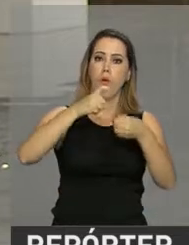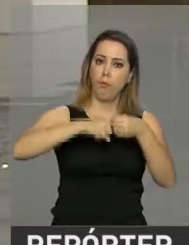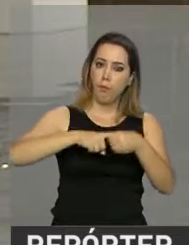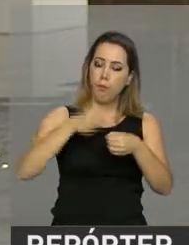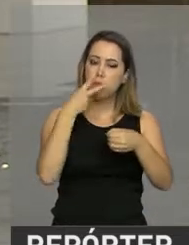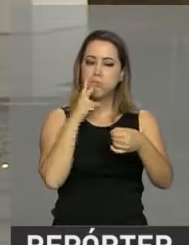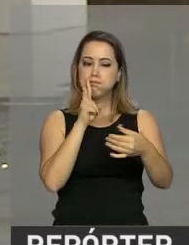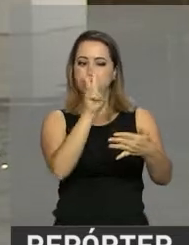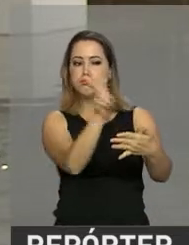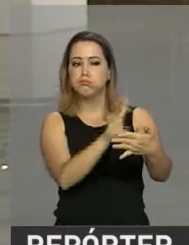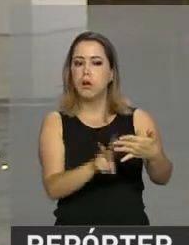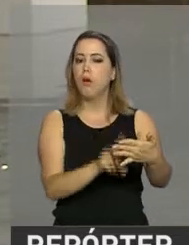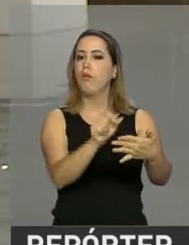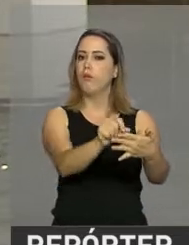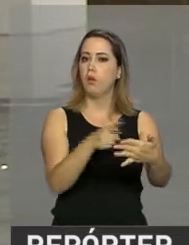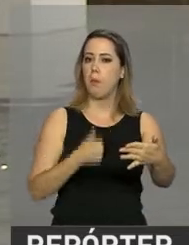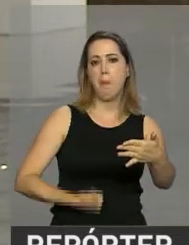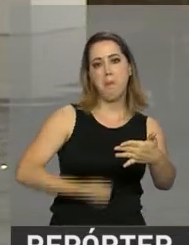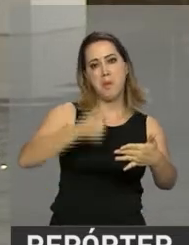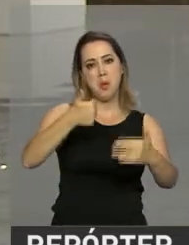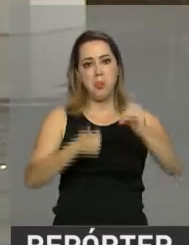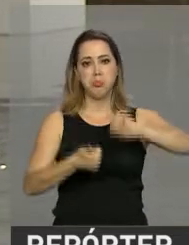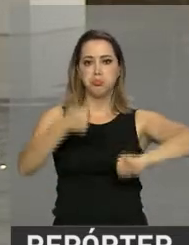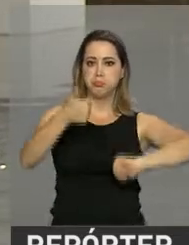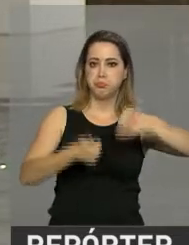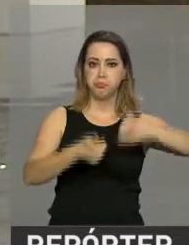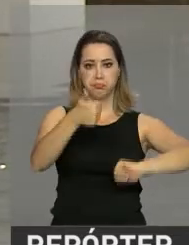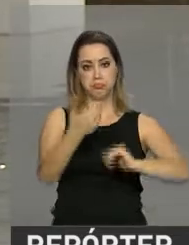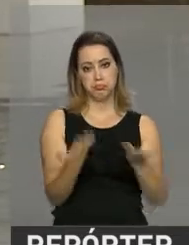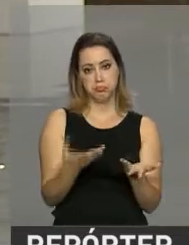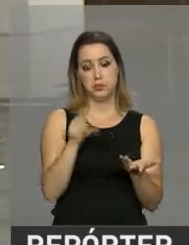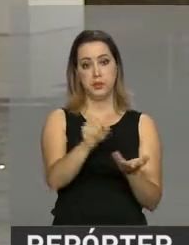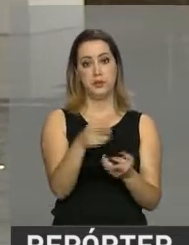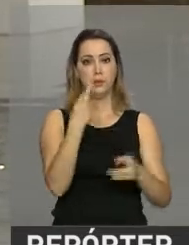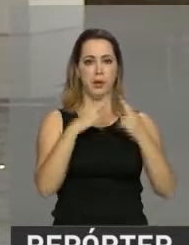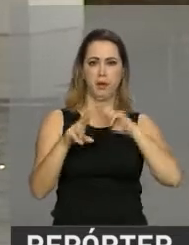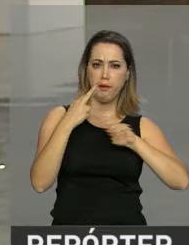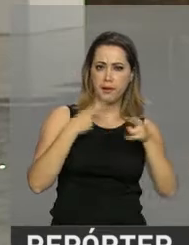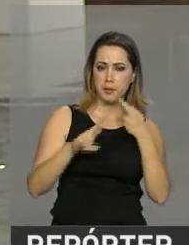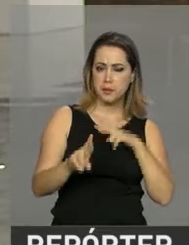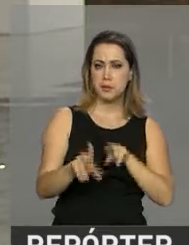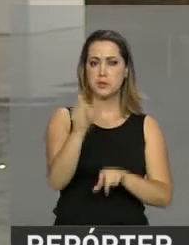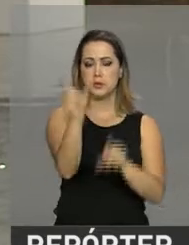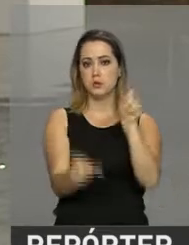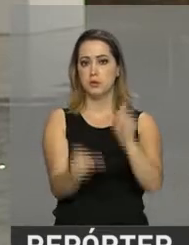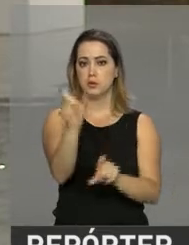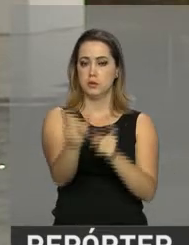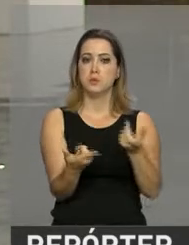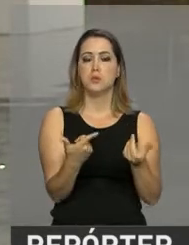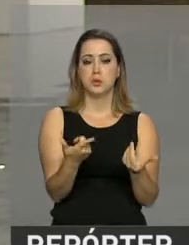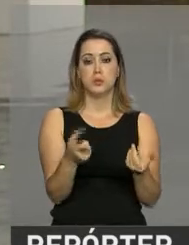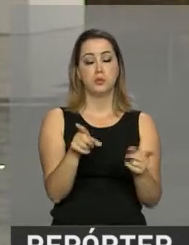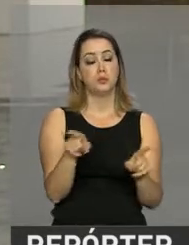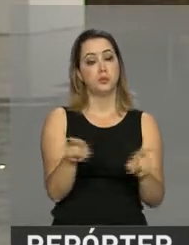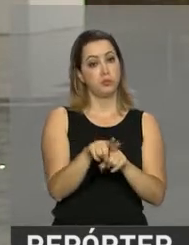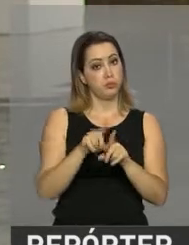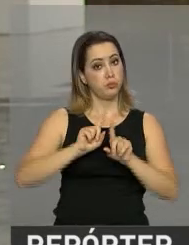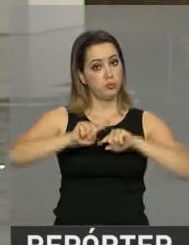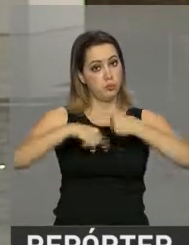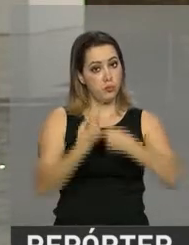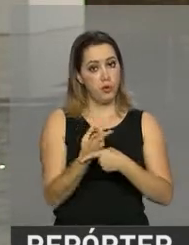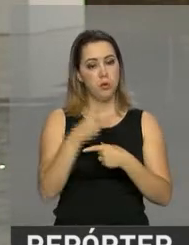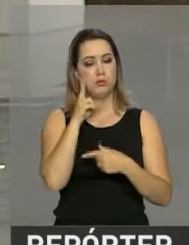a analisar esses planos de saúde e também as queixas formuladas pelos clientes. E a partir